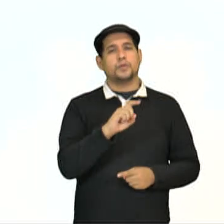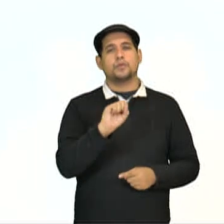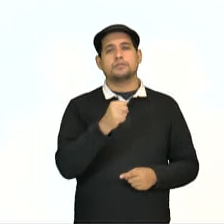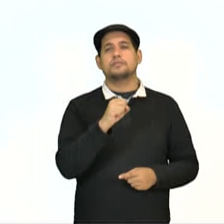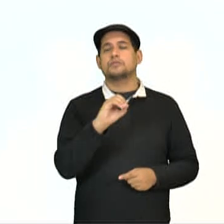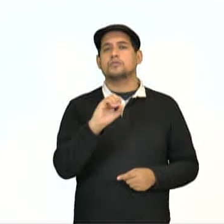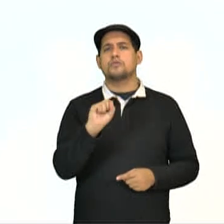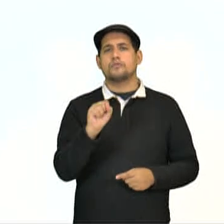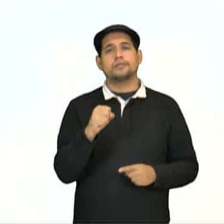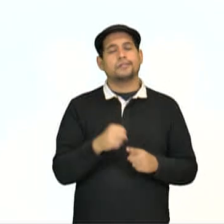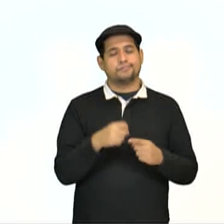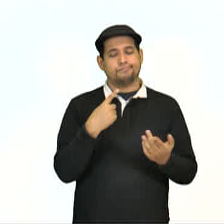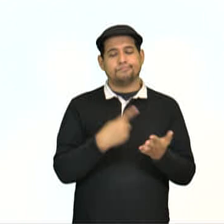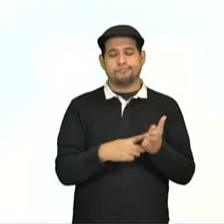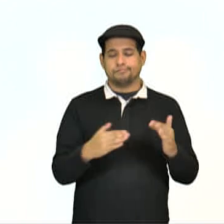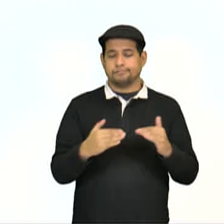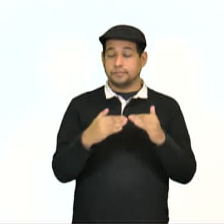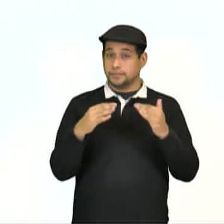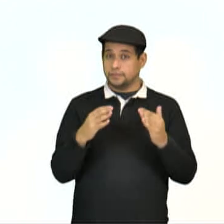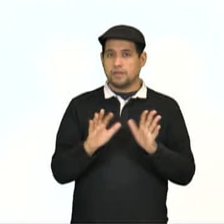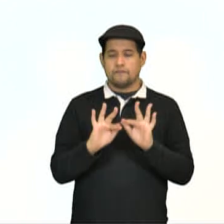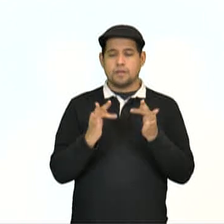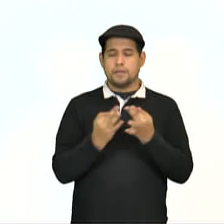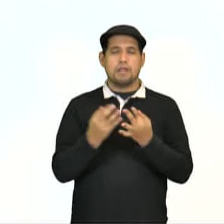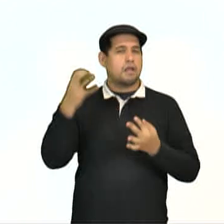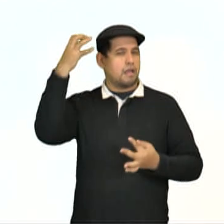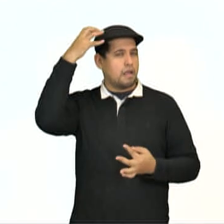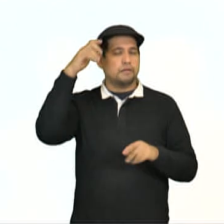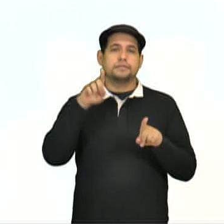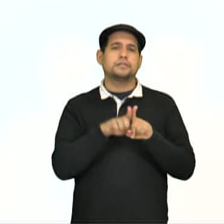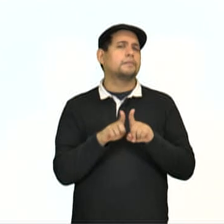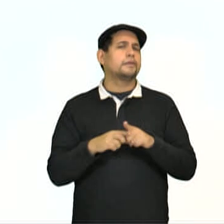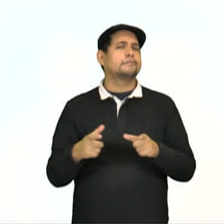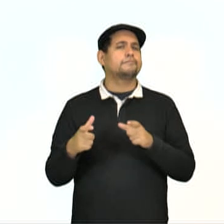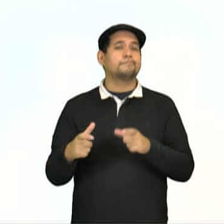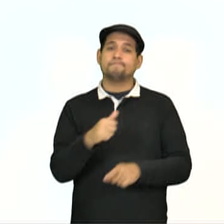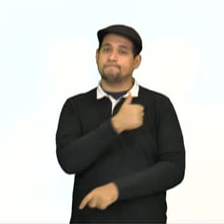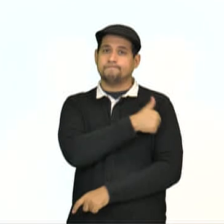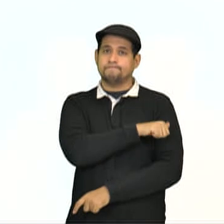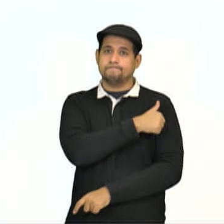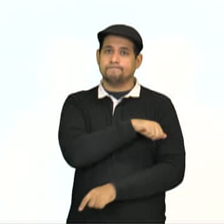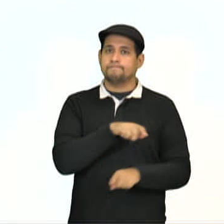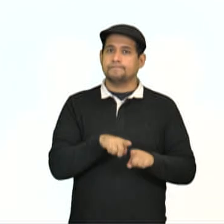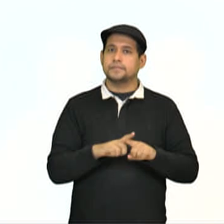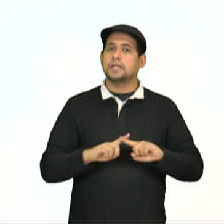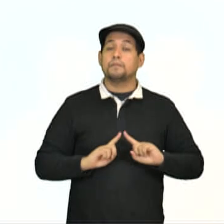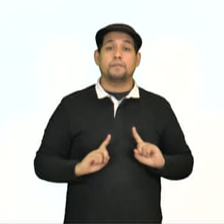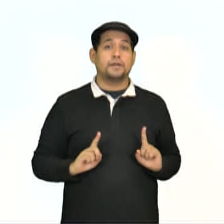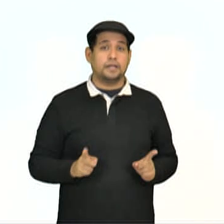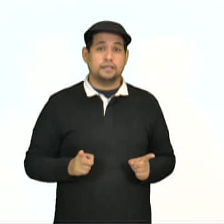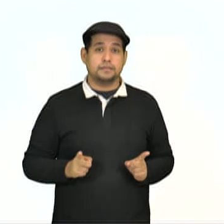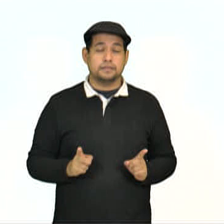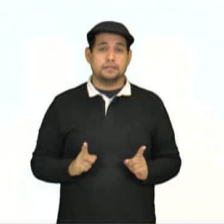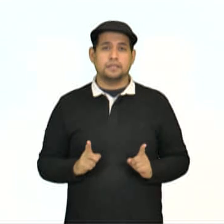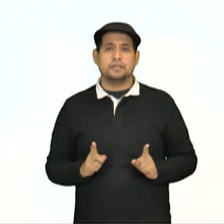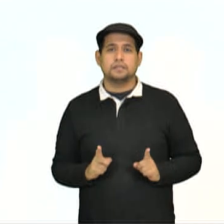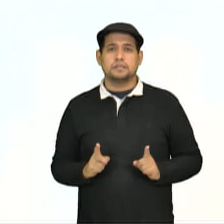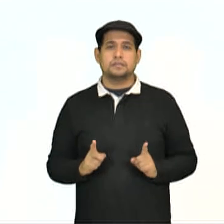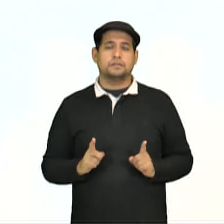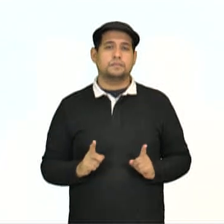o estabelecimento dessa corte e da família real portuguesa no Rio de Janeiro. Bom,